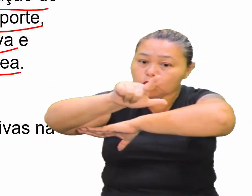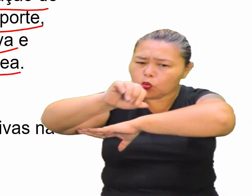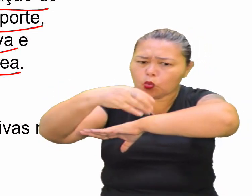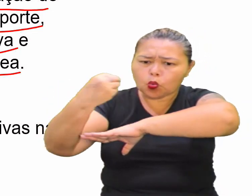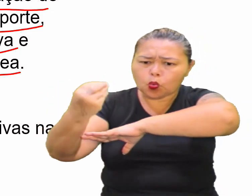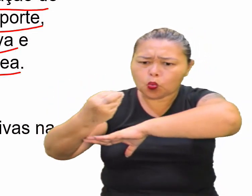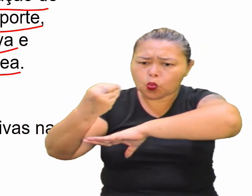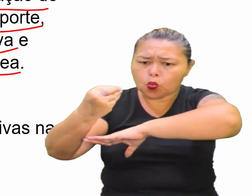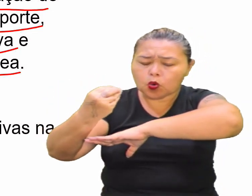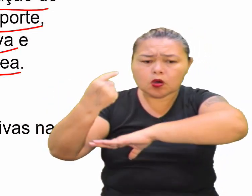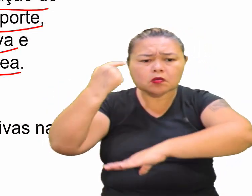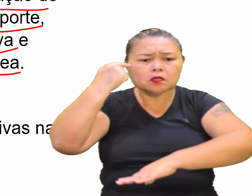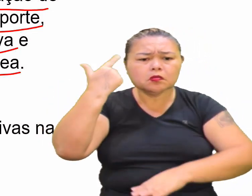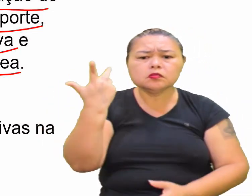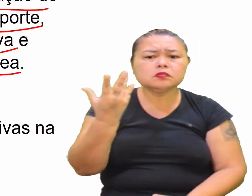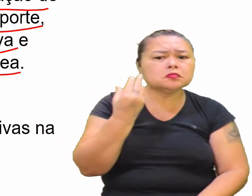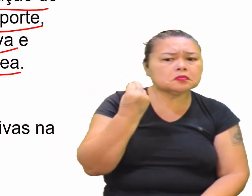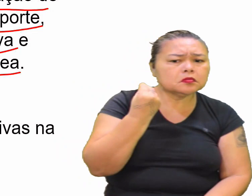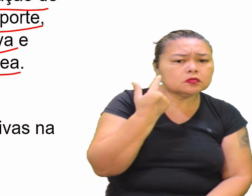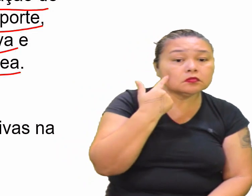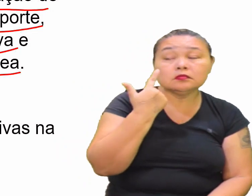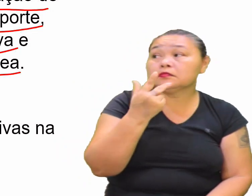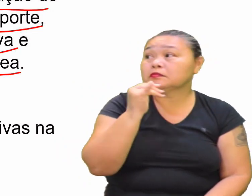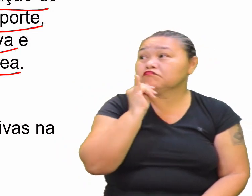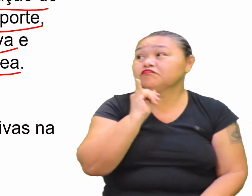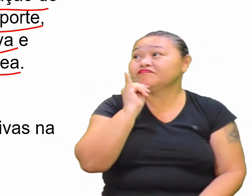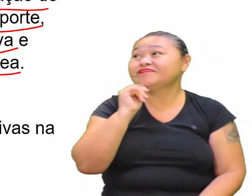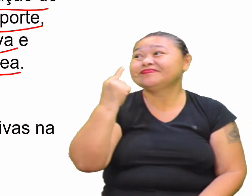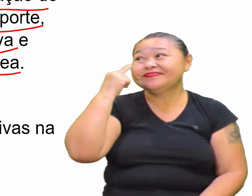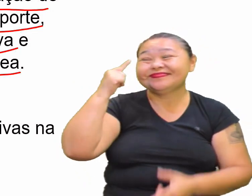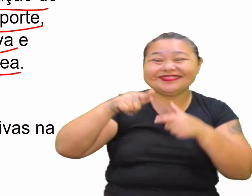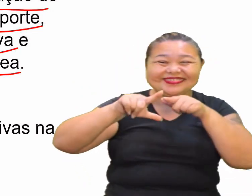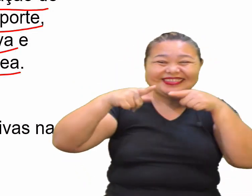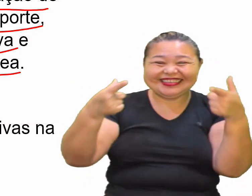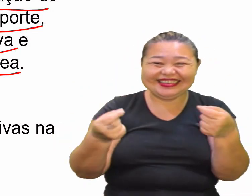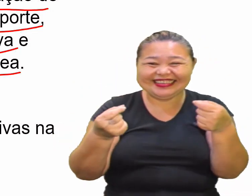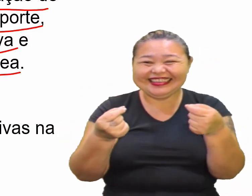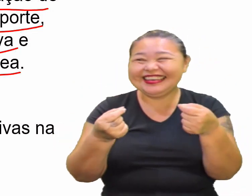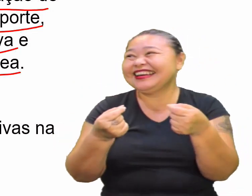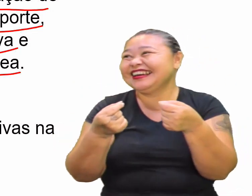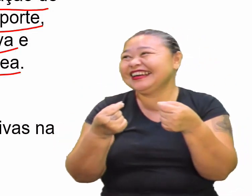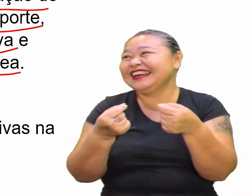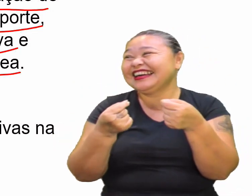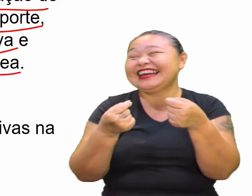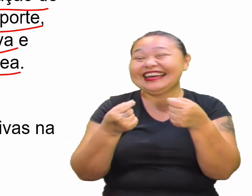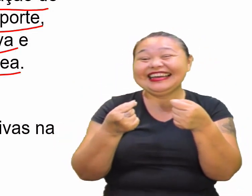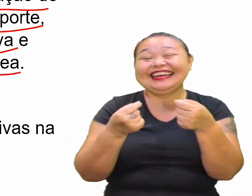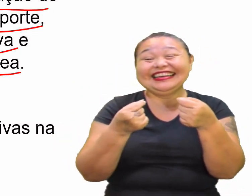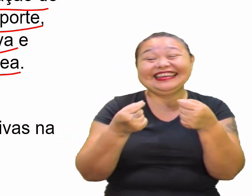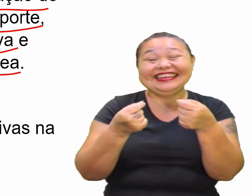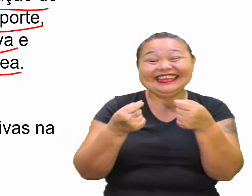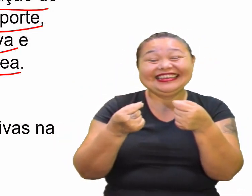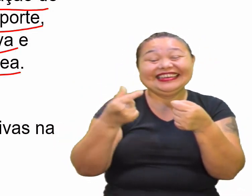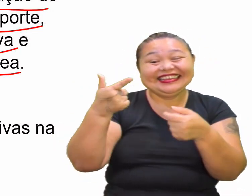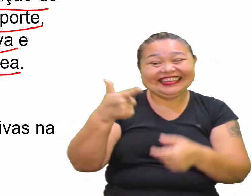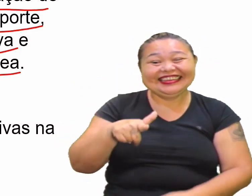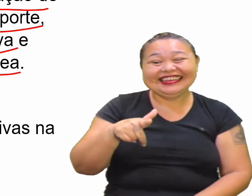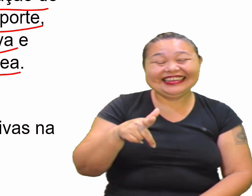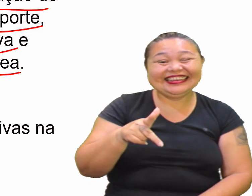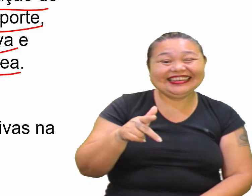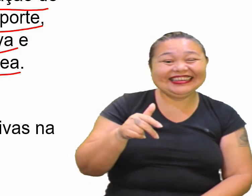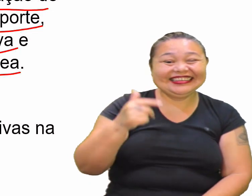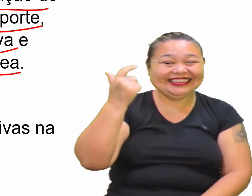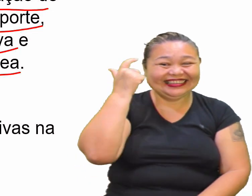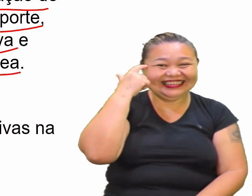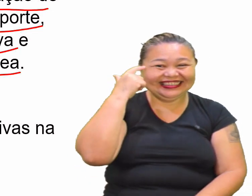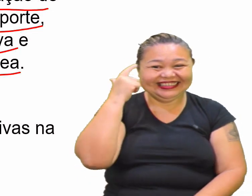como assim, né? A gente fica pensando, né? Eu já falei do exemplo do Japão, vou falar de novo, que eu gosto. Vamos lá, professora. Então,